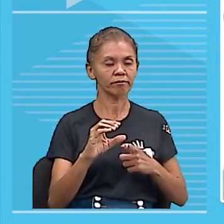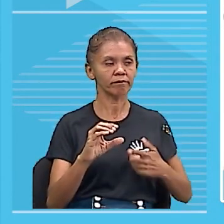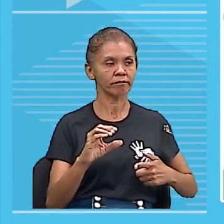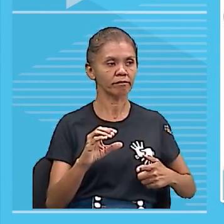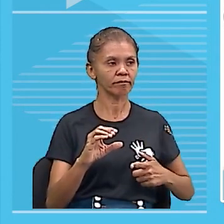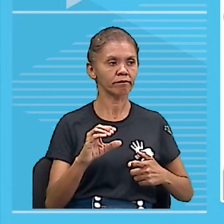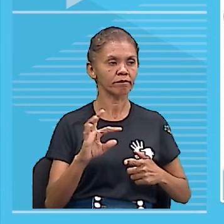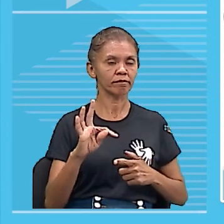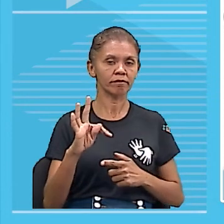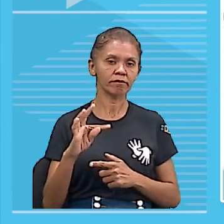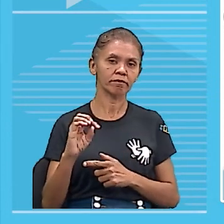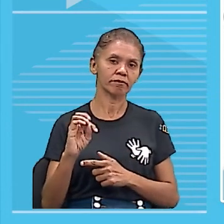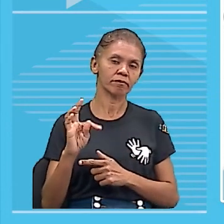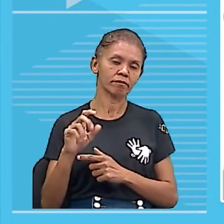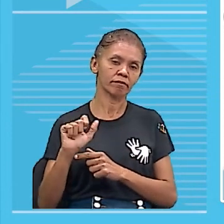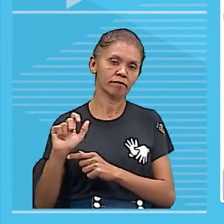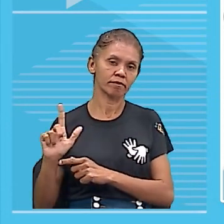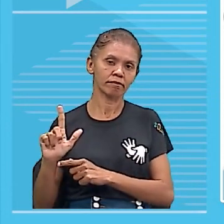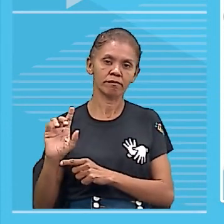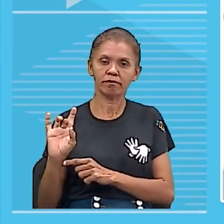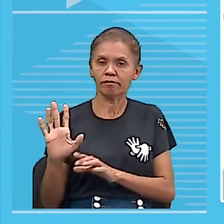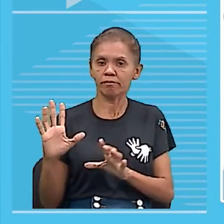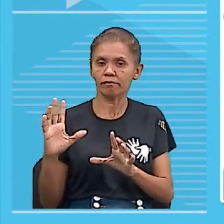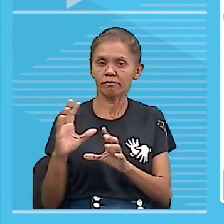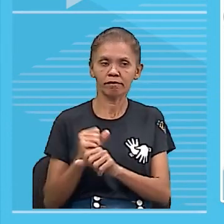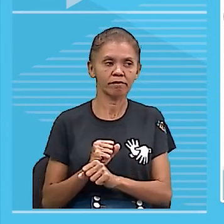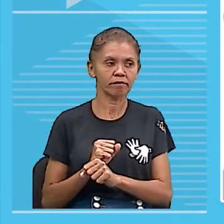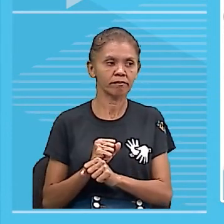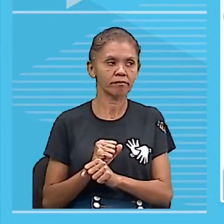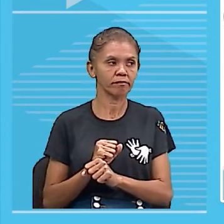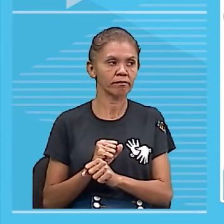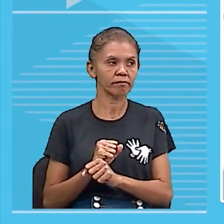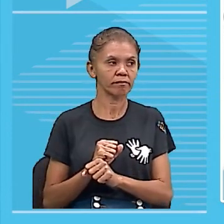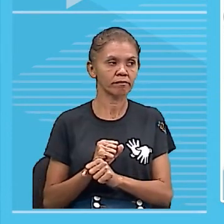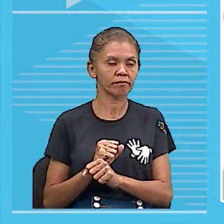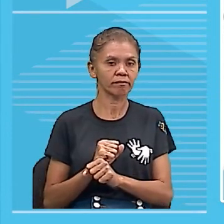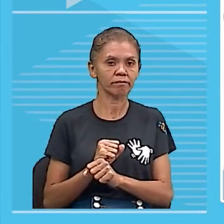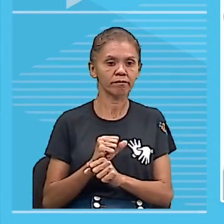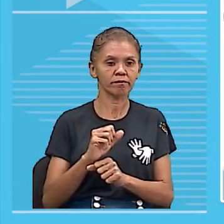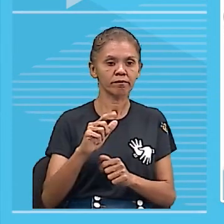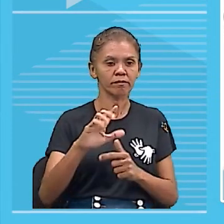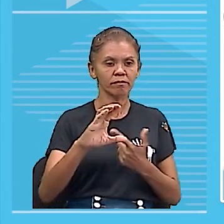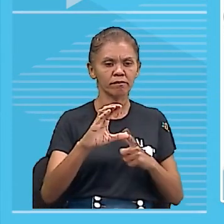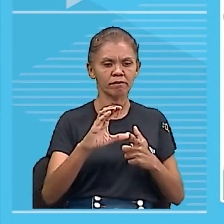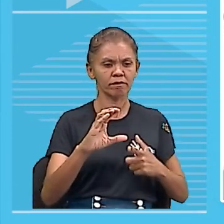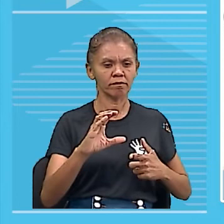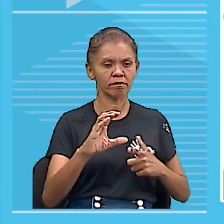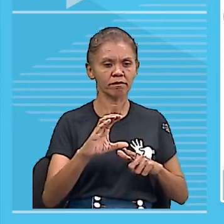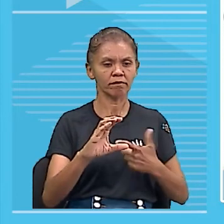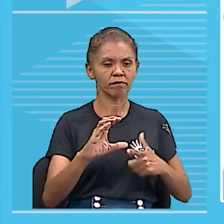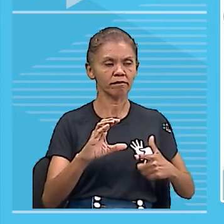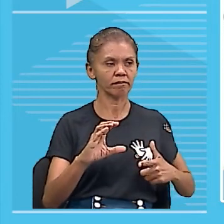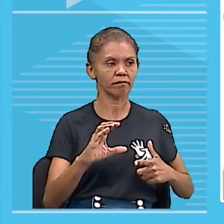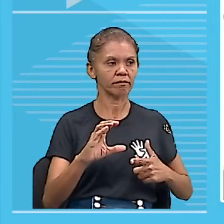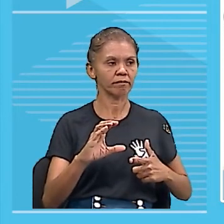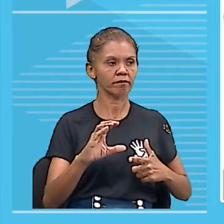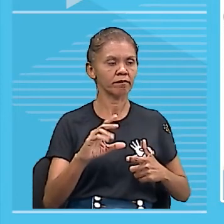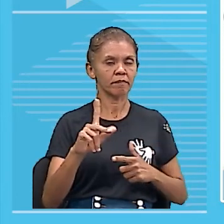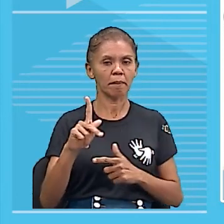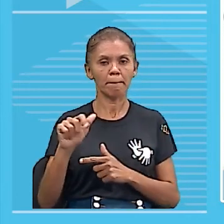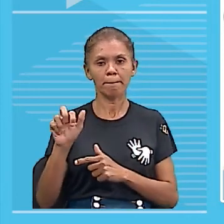a corrente total é só somar as correntes parciais Tá